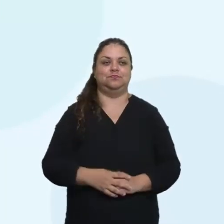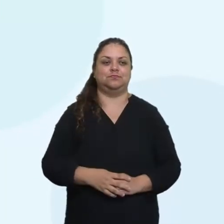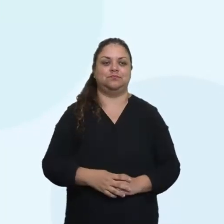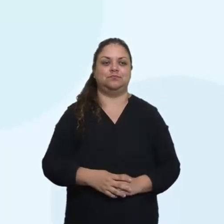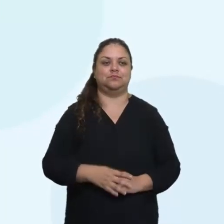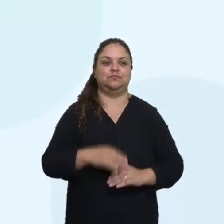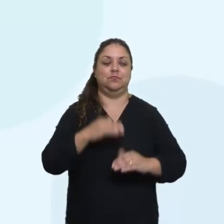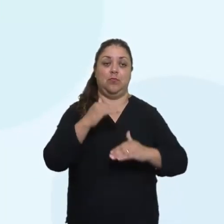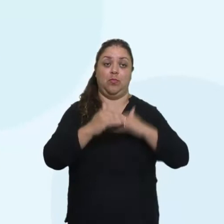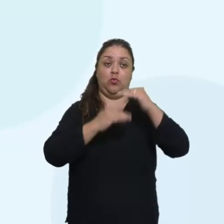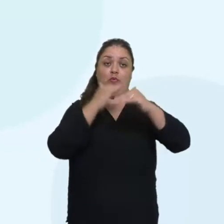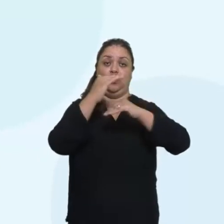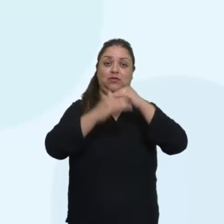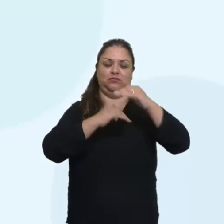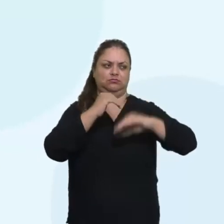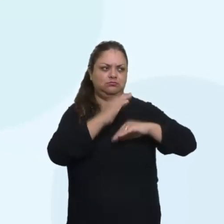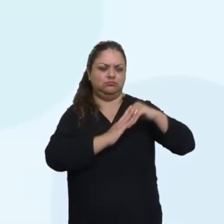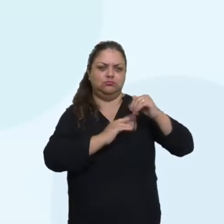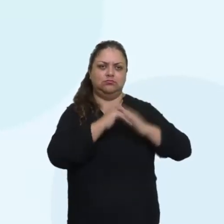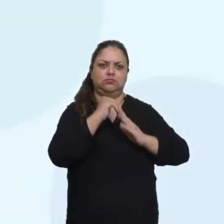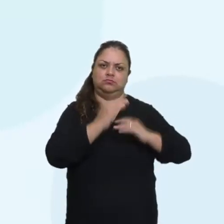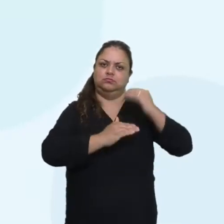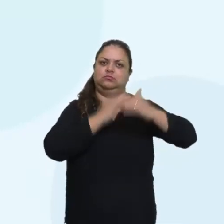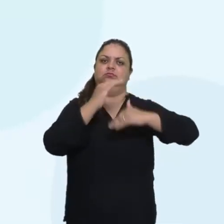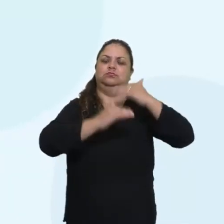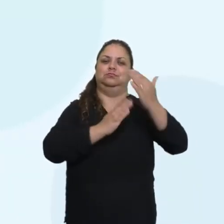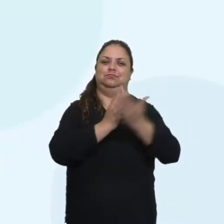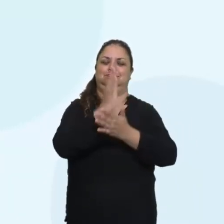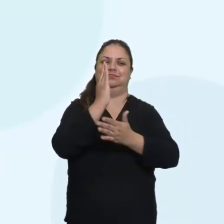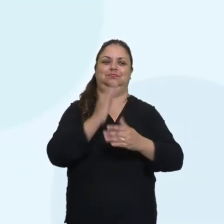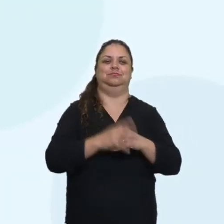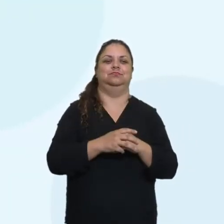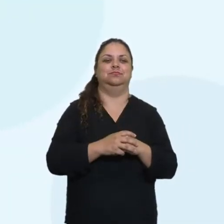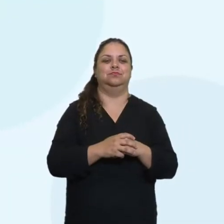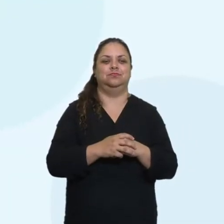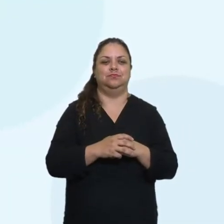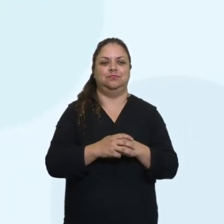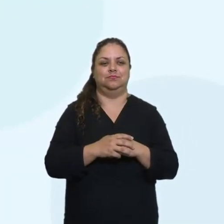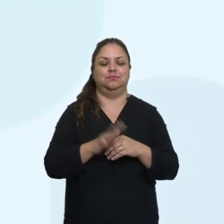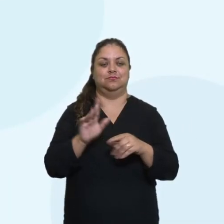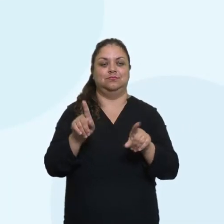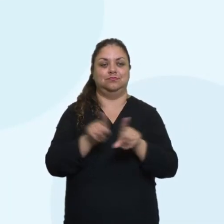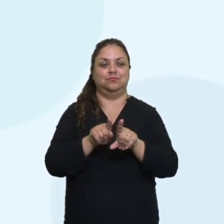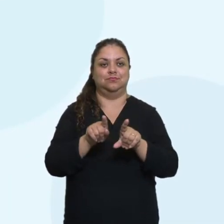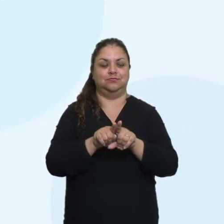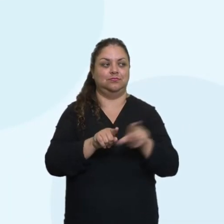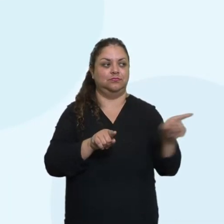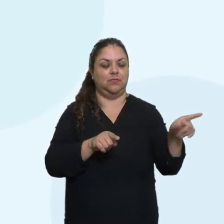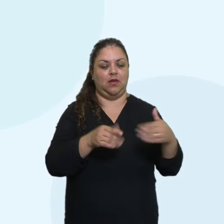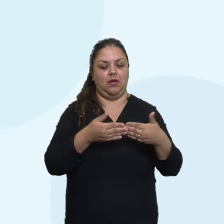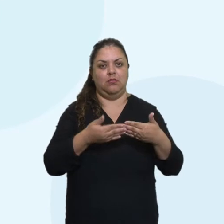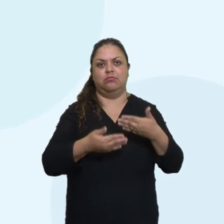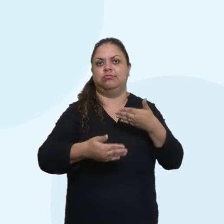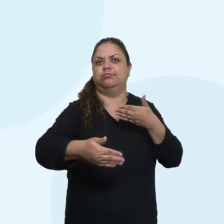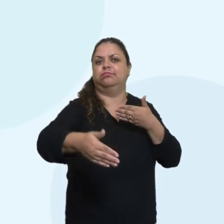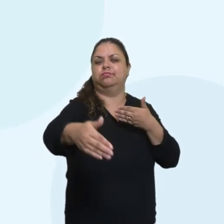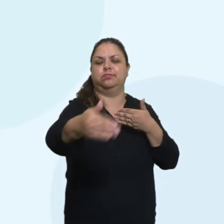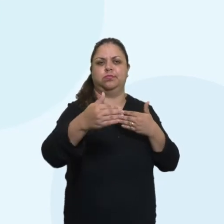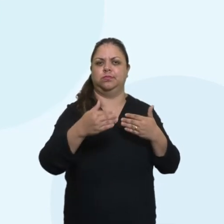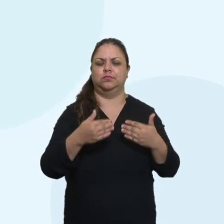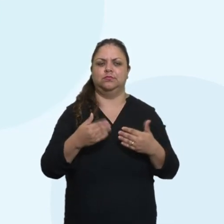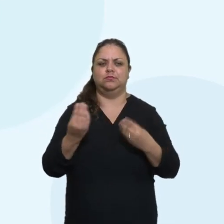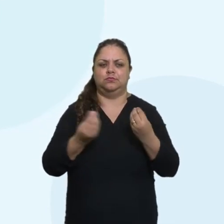tanto na progressão como por exemplo no percurso do Estudante Então veja o percurso